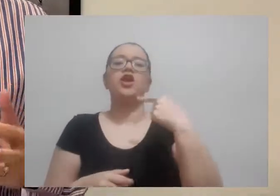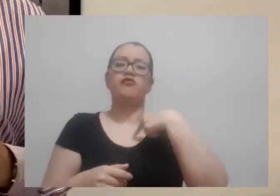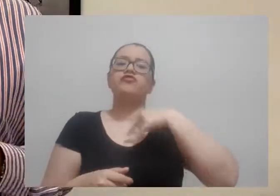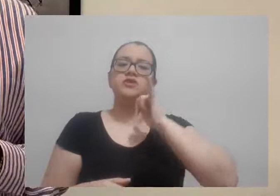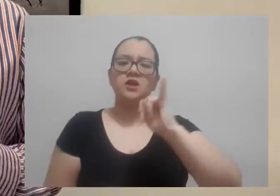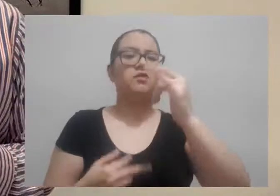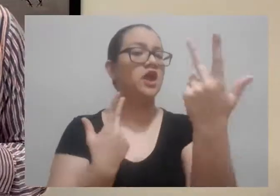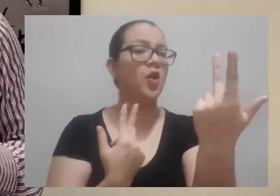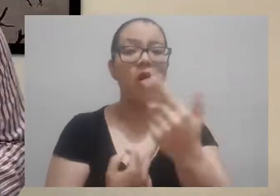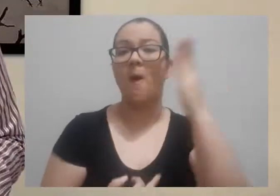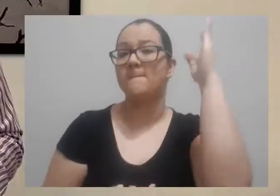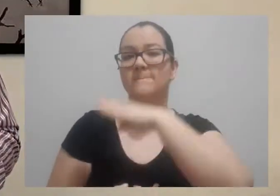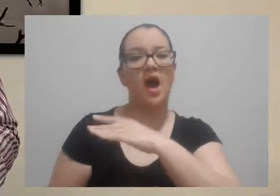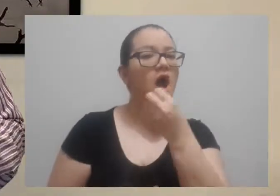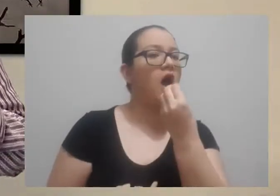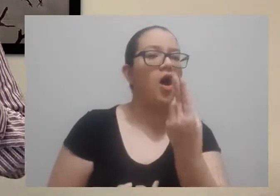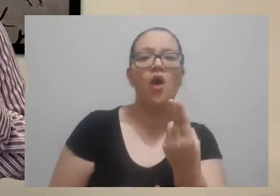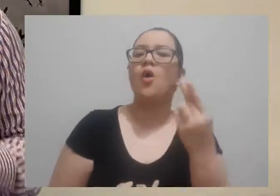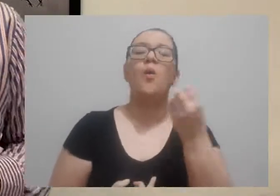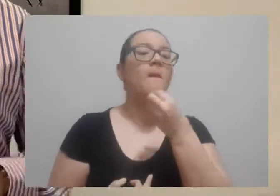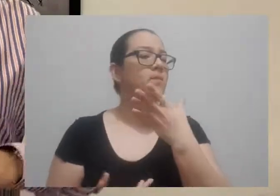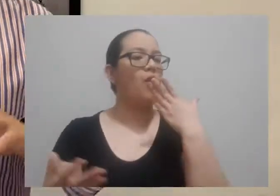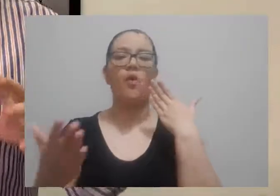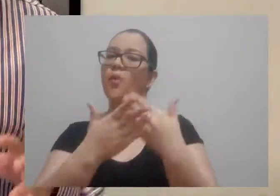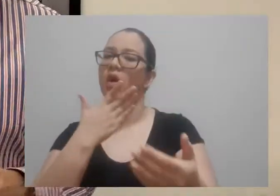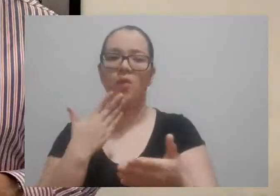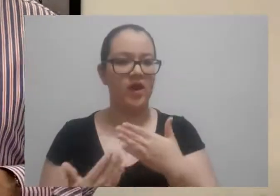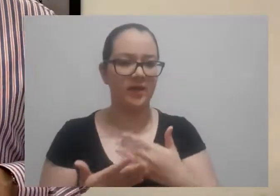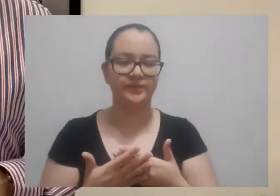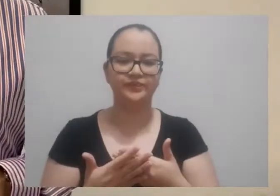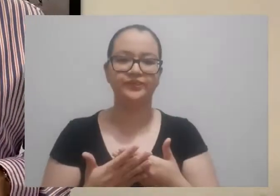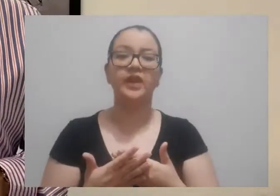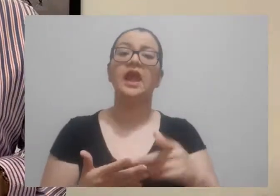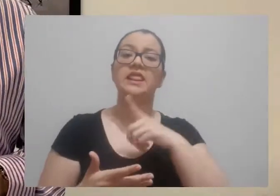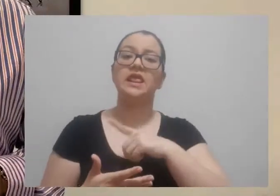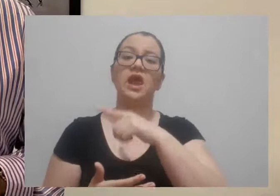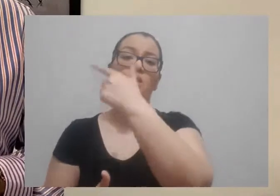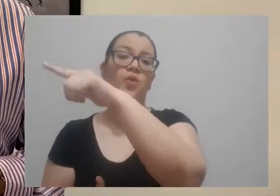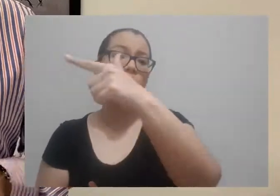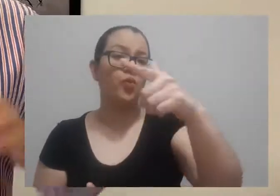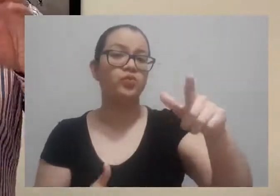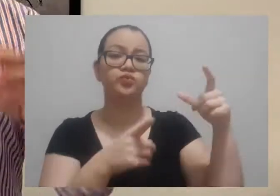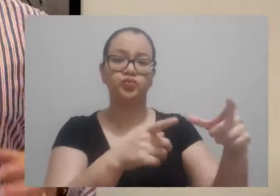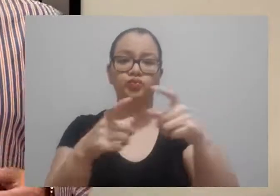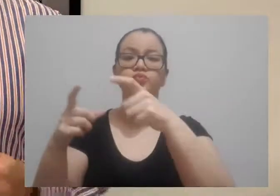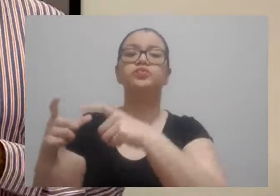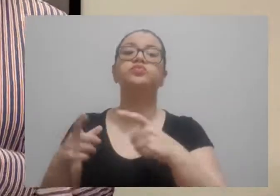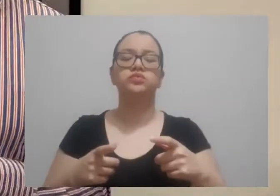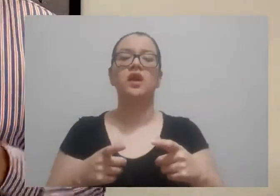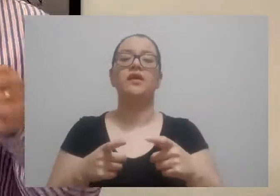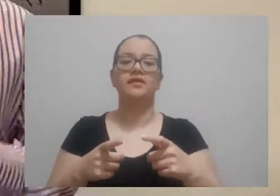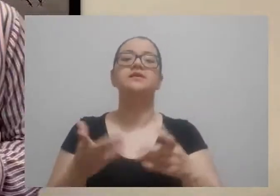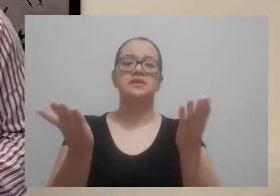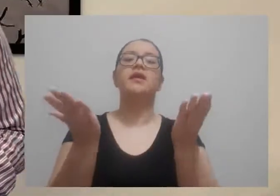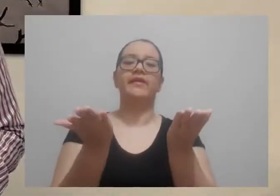21, Levítico 24 e Deuteronômio 19. Nós encontramos referência sobre essa lei. Eu quero